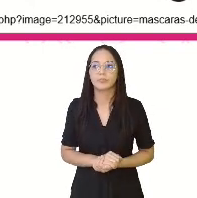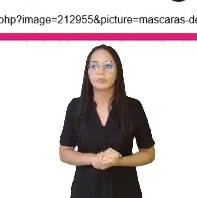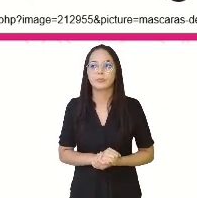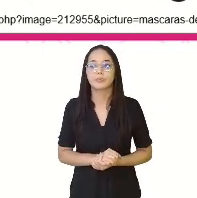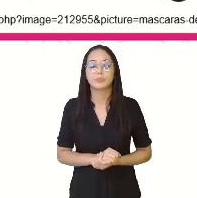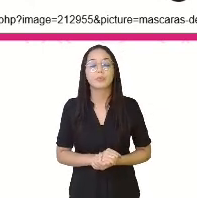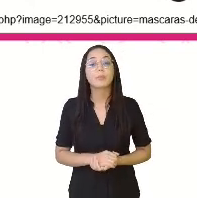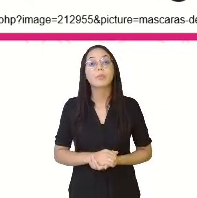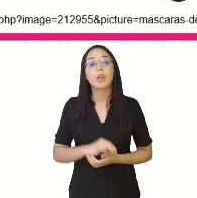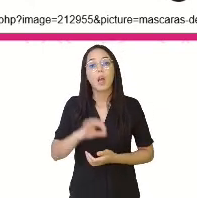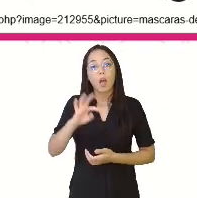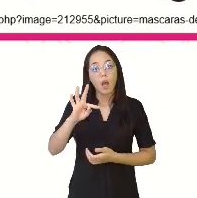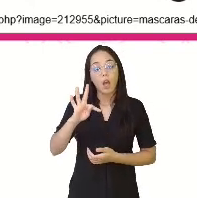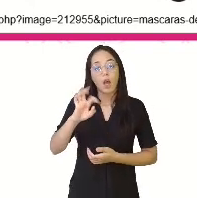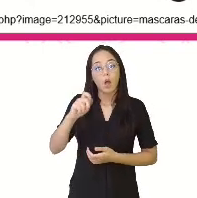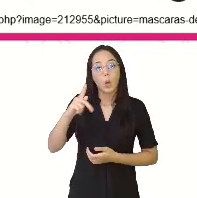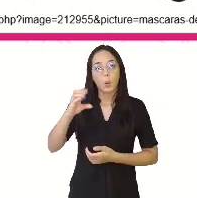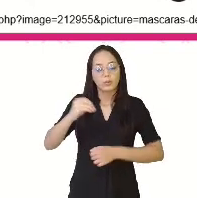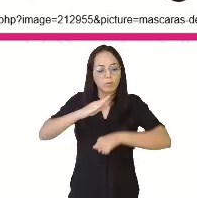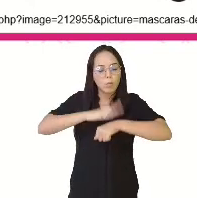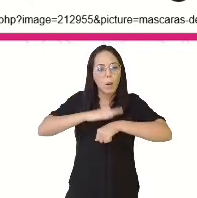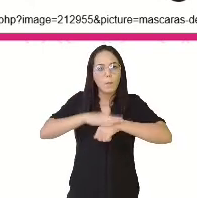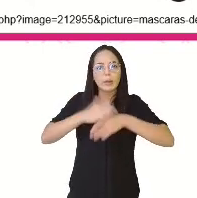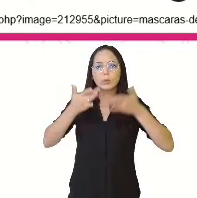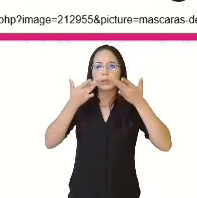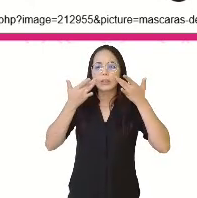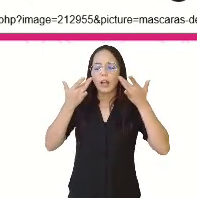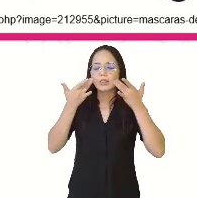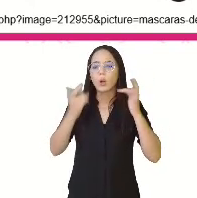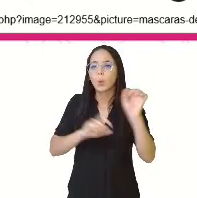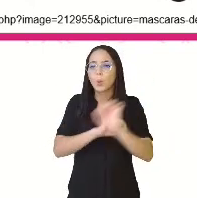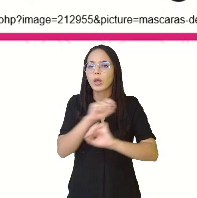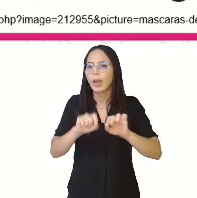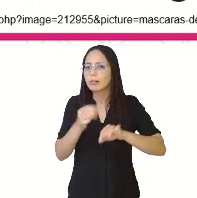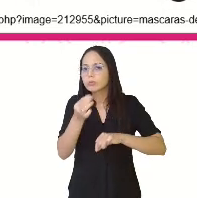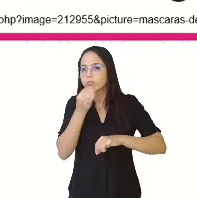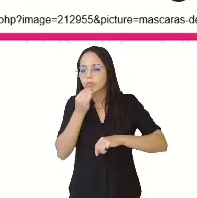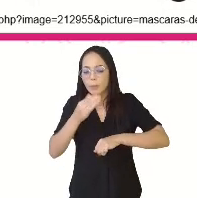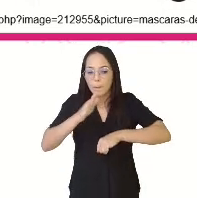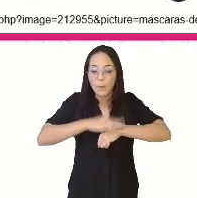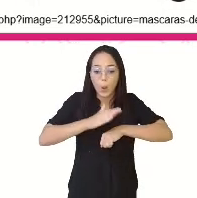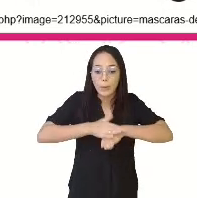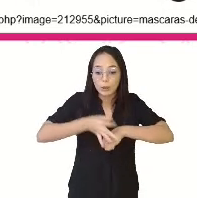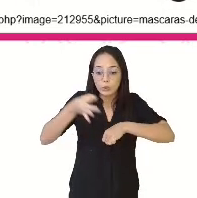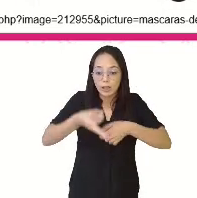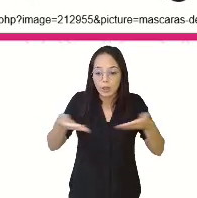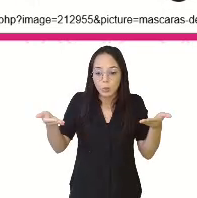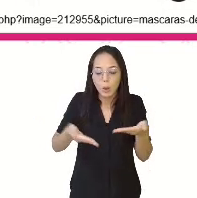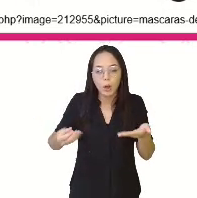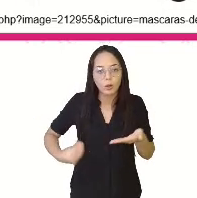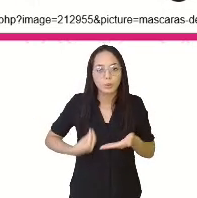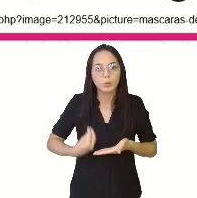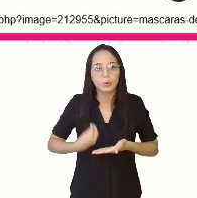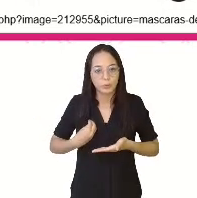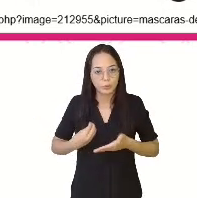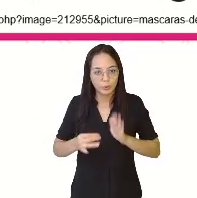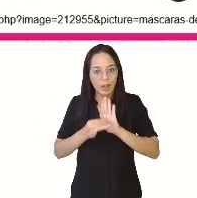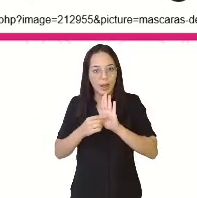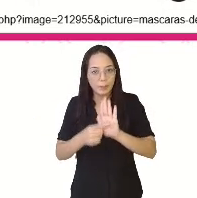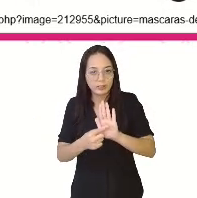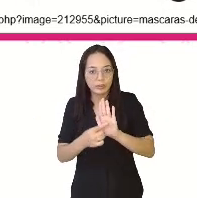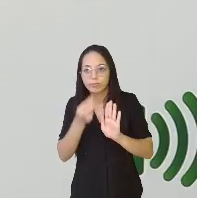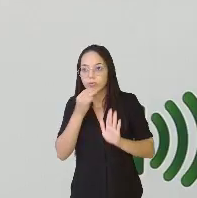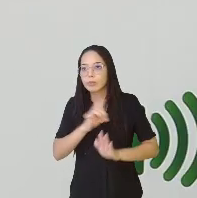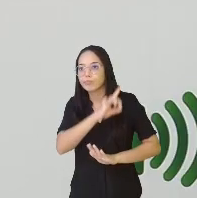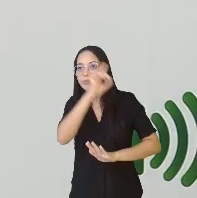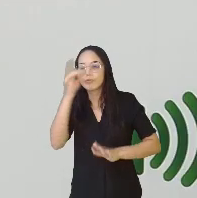tempo teatral, ele é classificado em tempo real, ou seja, é aquele que indica o da representação. É o dia que a